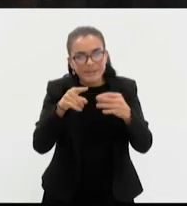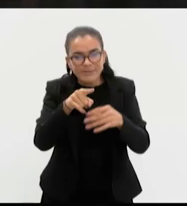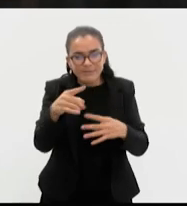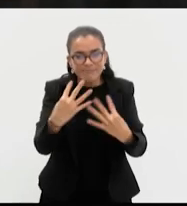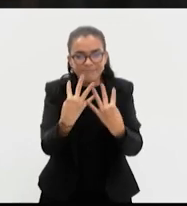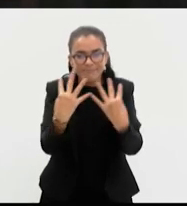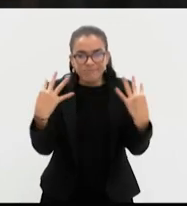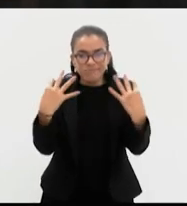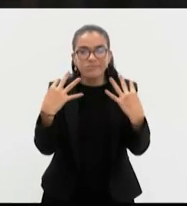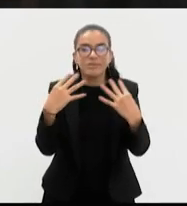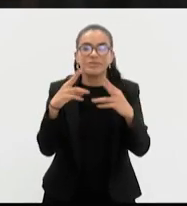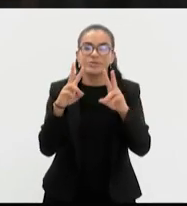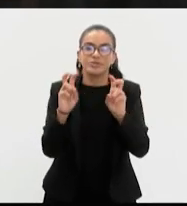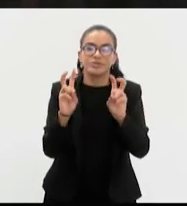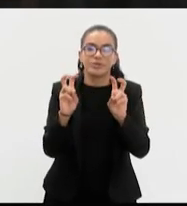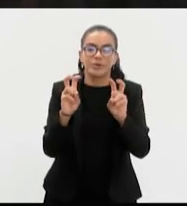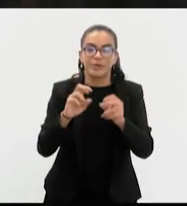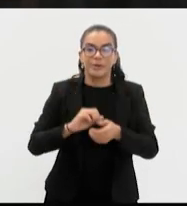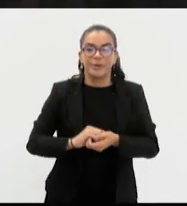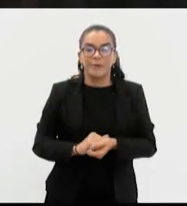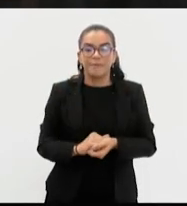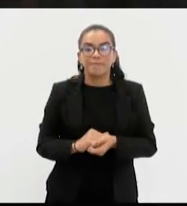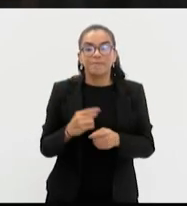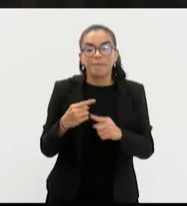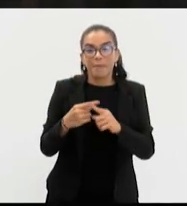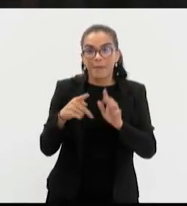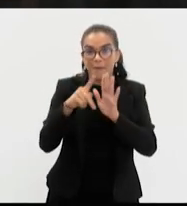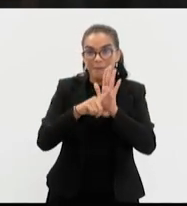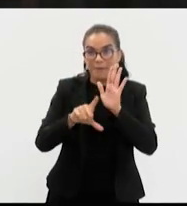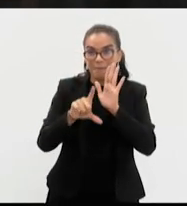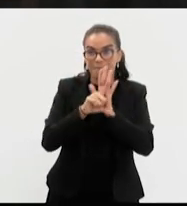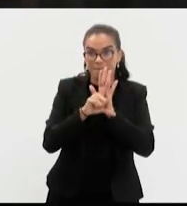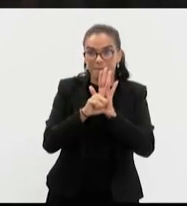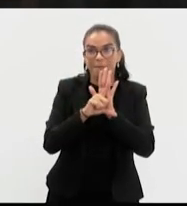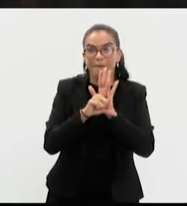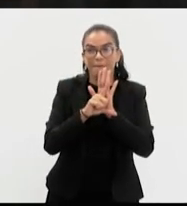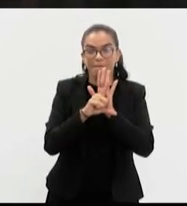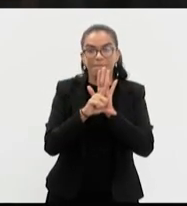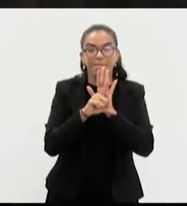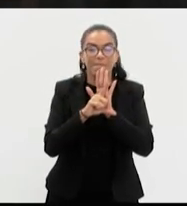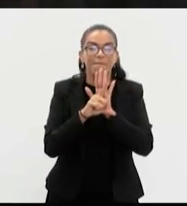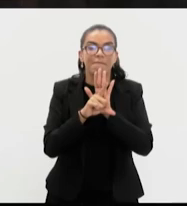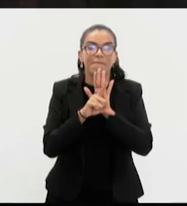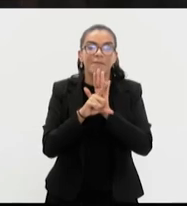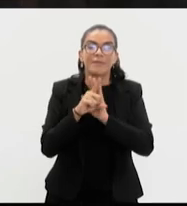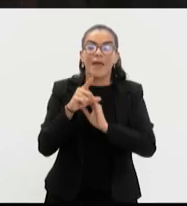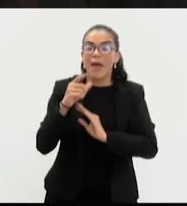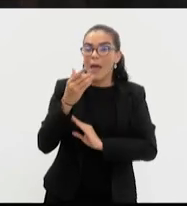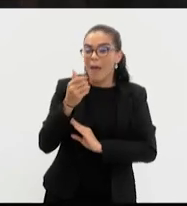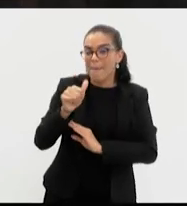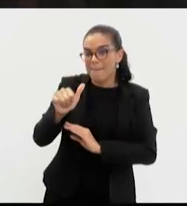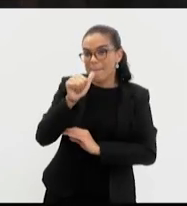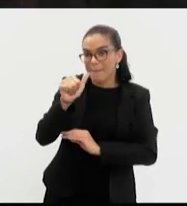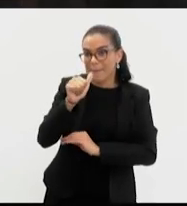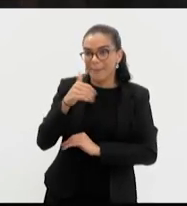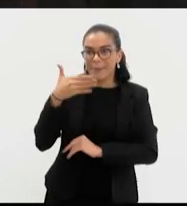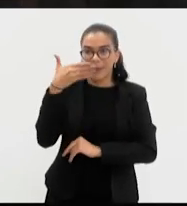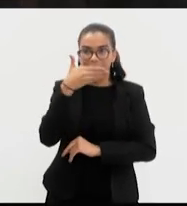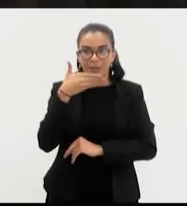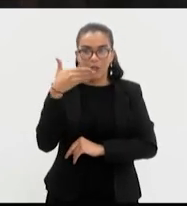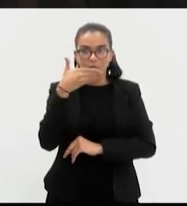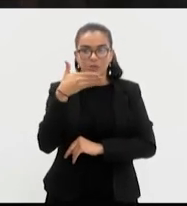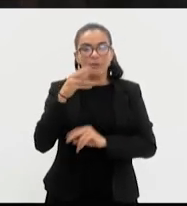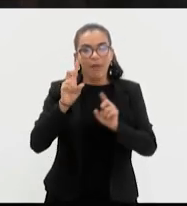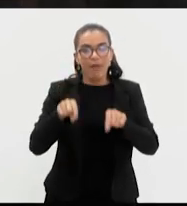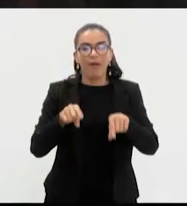atenção sobre isso porque o projeto de lei da bebida adossada é exatamente o